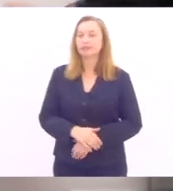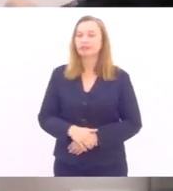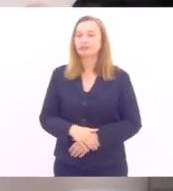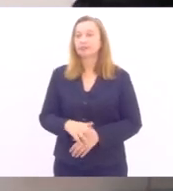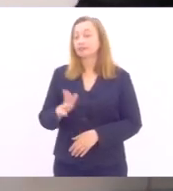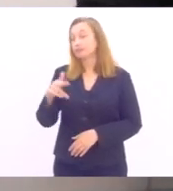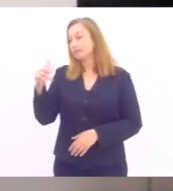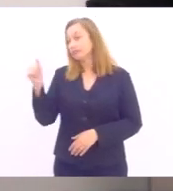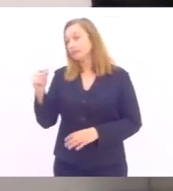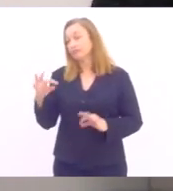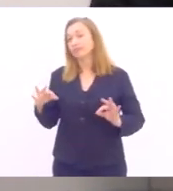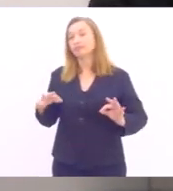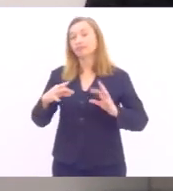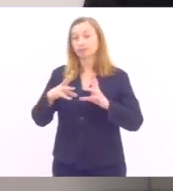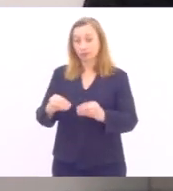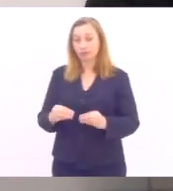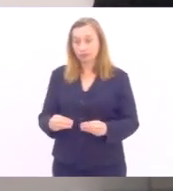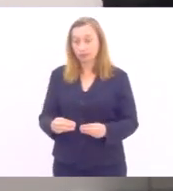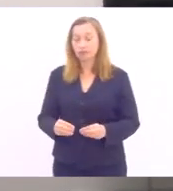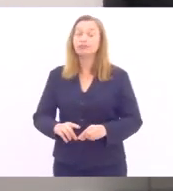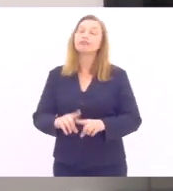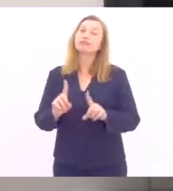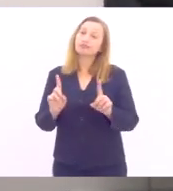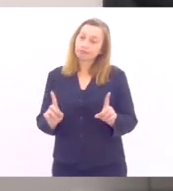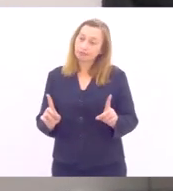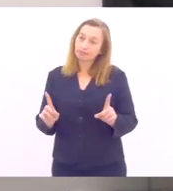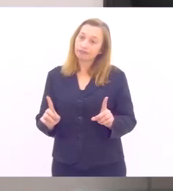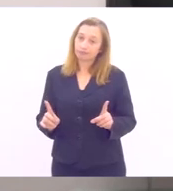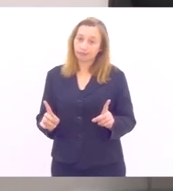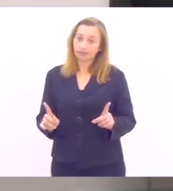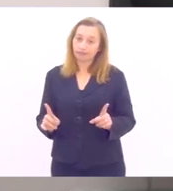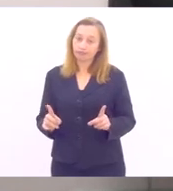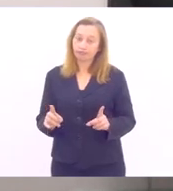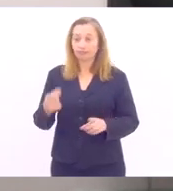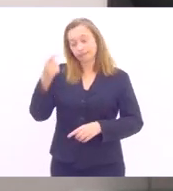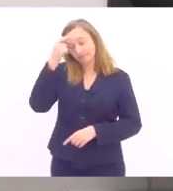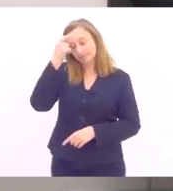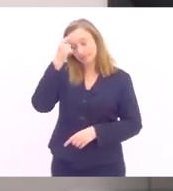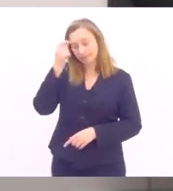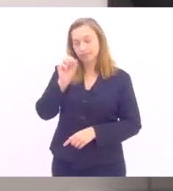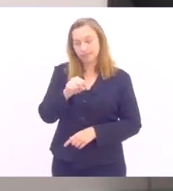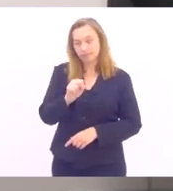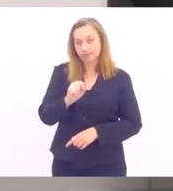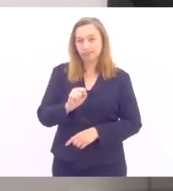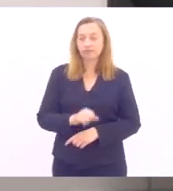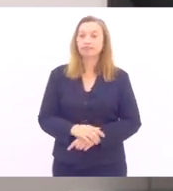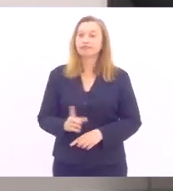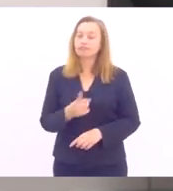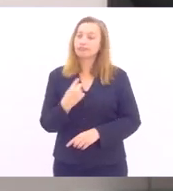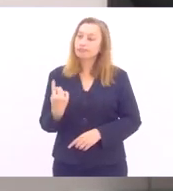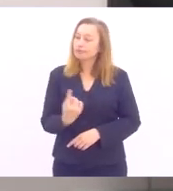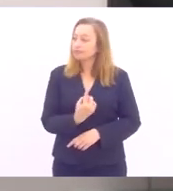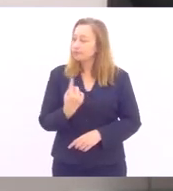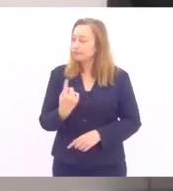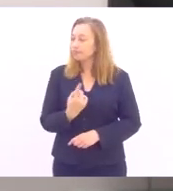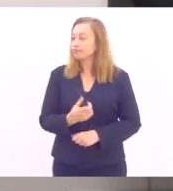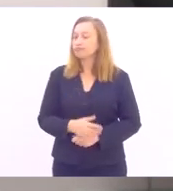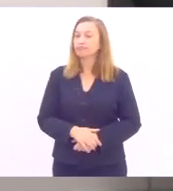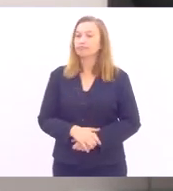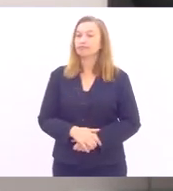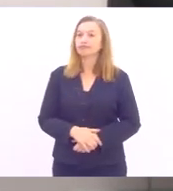será unanimidade absoluta, mas, digamos assim, fortes consensos parciais, para que nós,